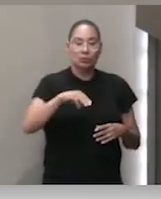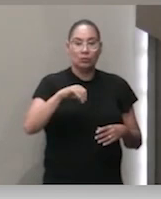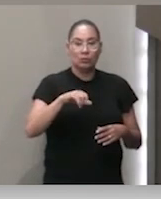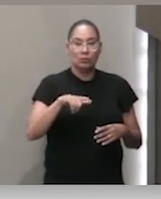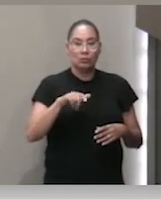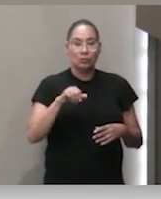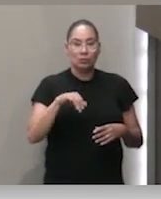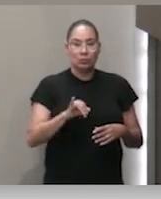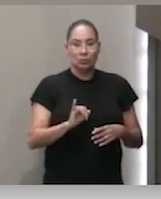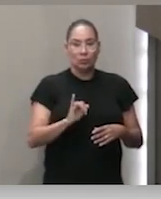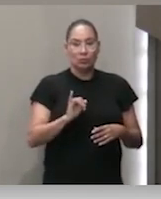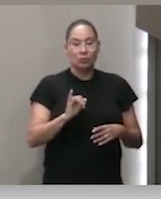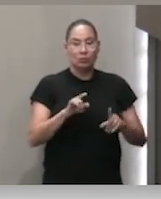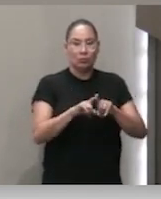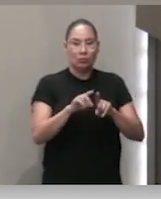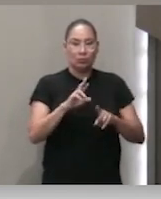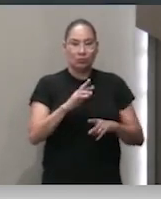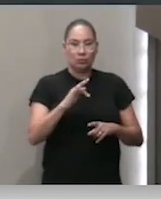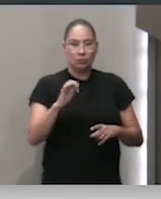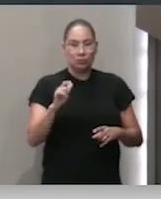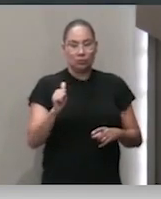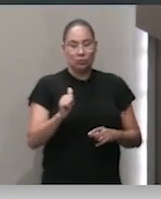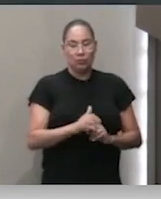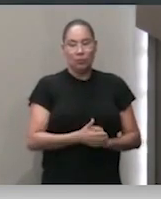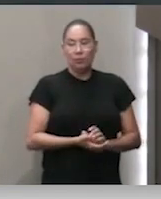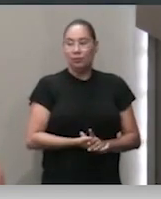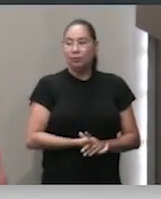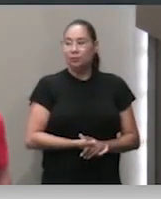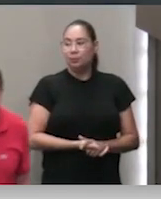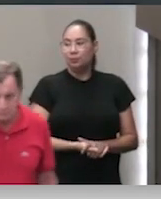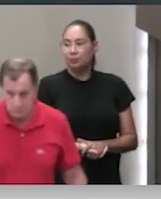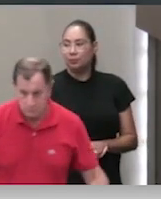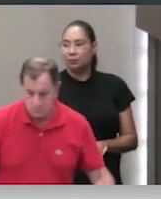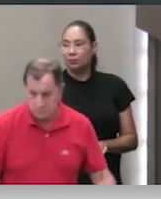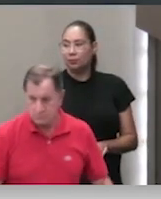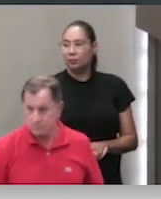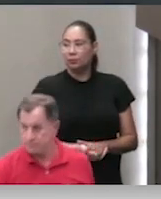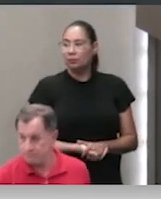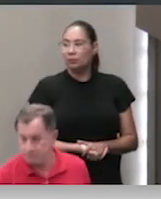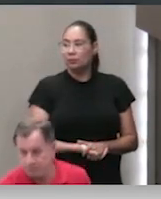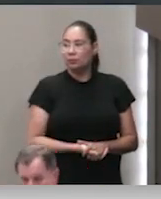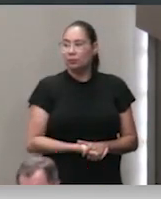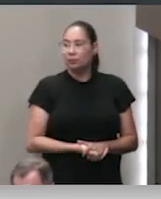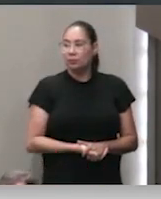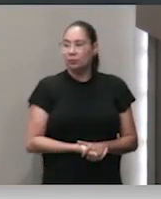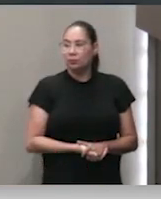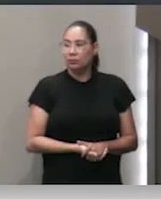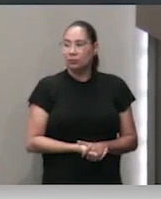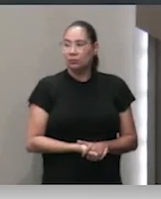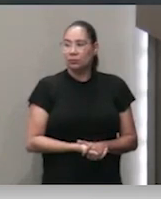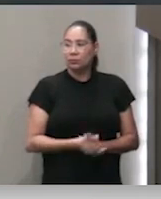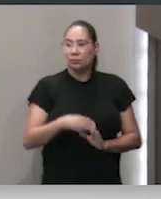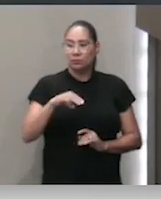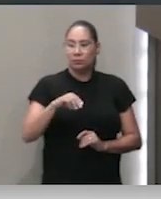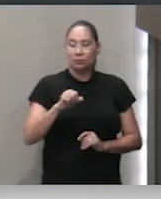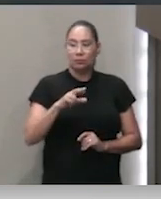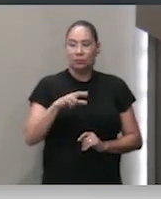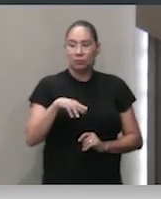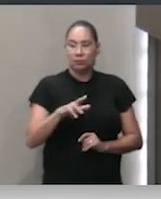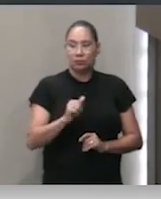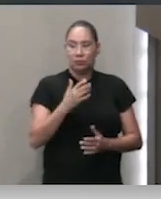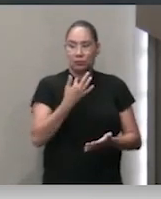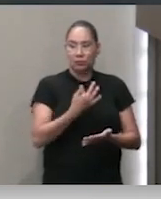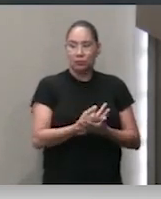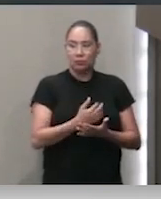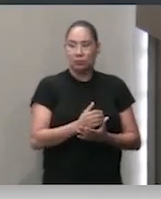doutora Rafaela, um abraço e que Deus abençoe a todos. Obrigado, vereador Yaran. Marina Bernardes, ausente,